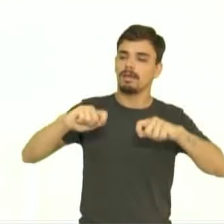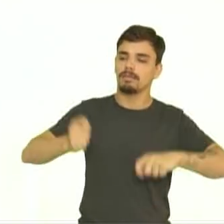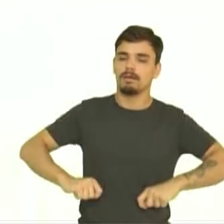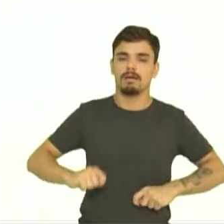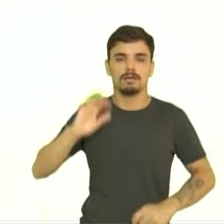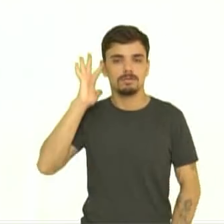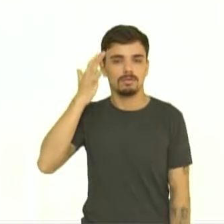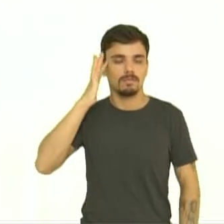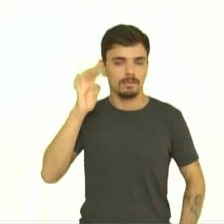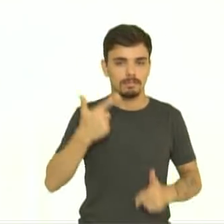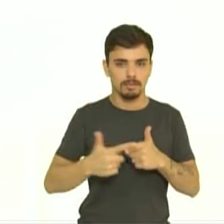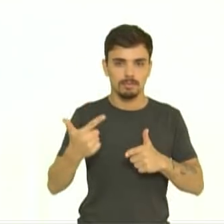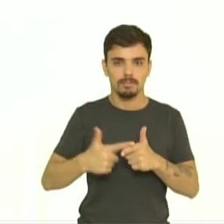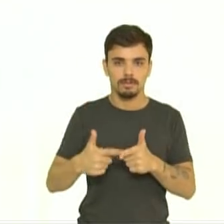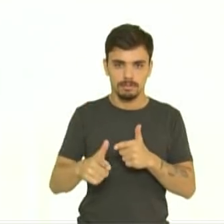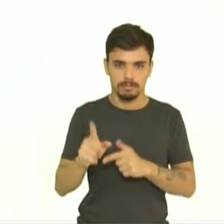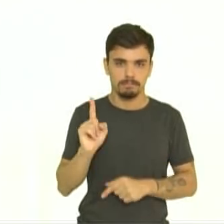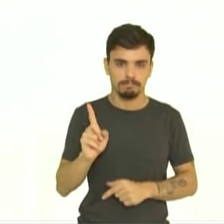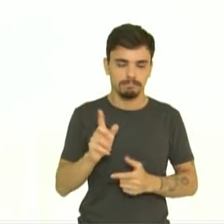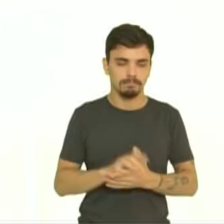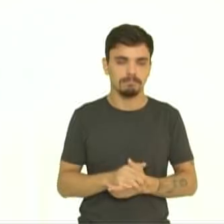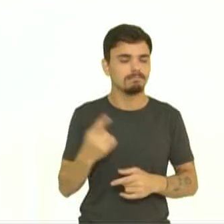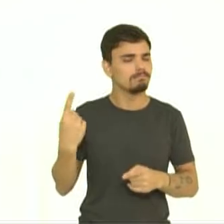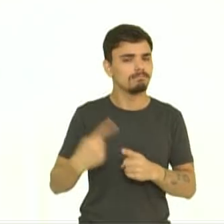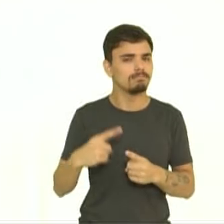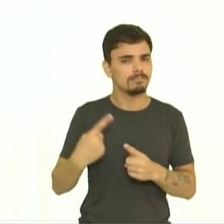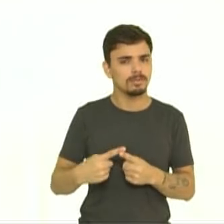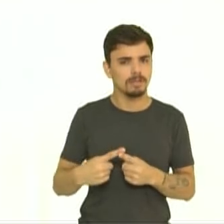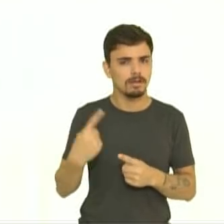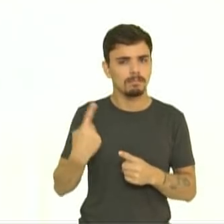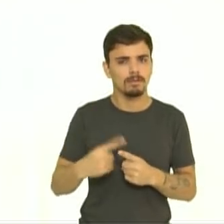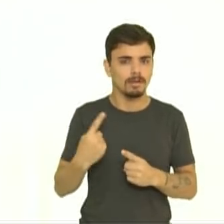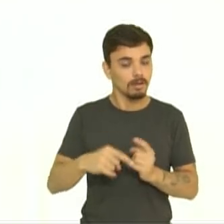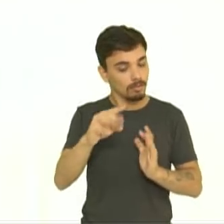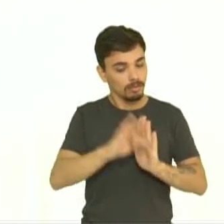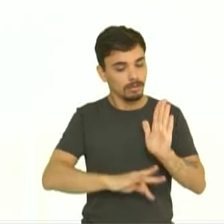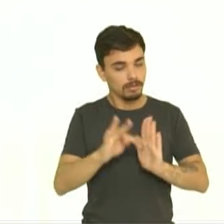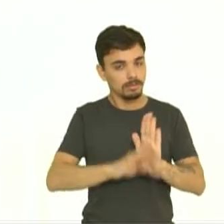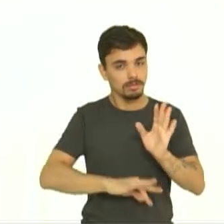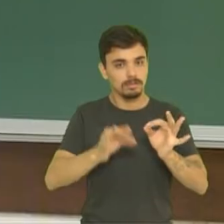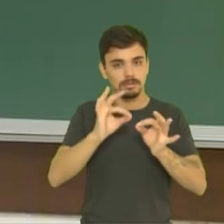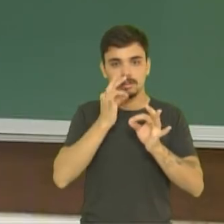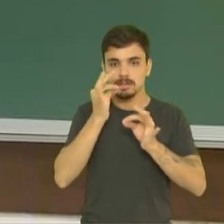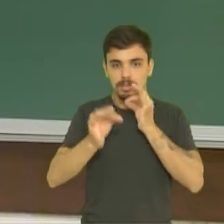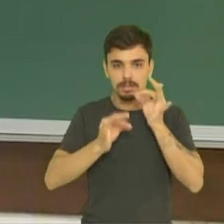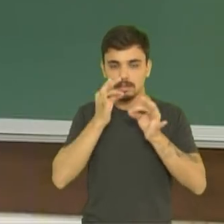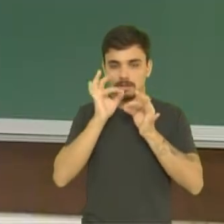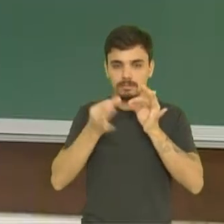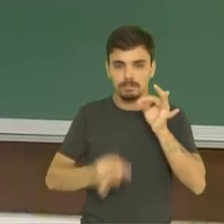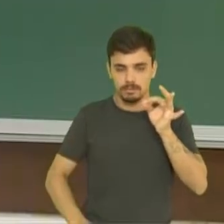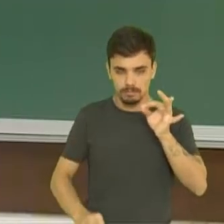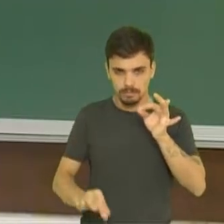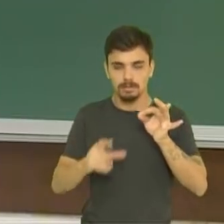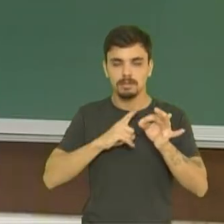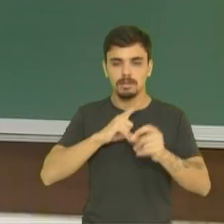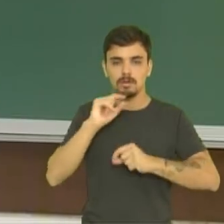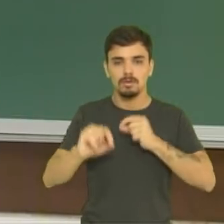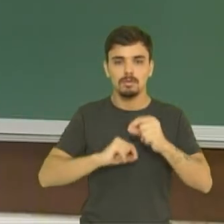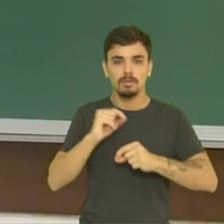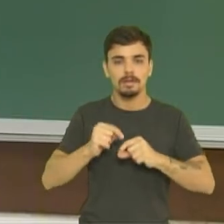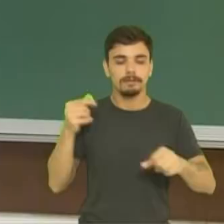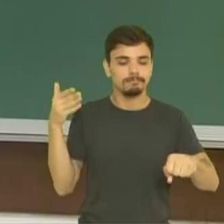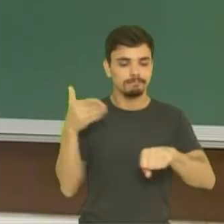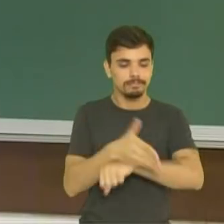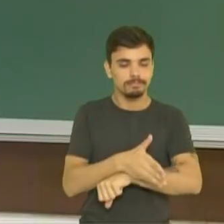para o problema apresentado no tema. Por quê? Porque o texto dissertativo argumentativo, ele precisa de uma